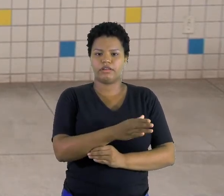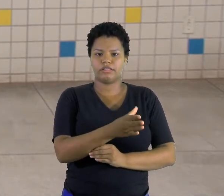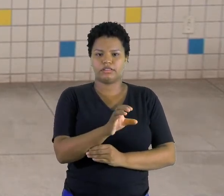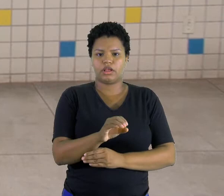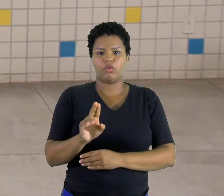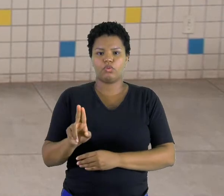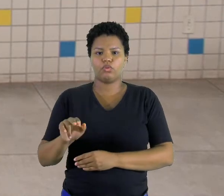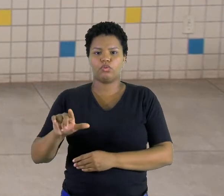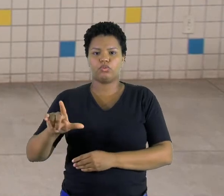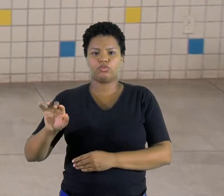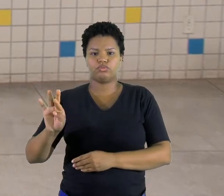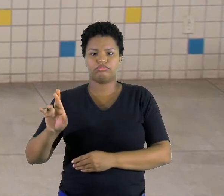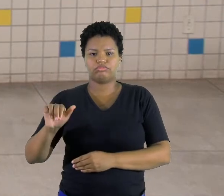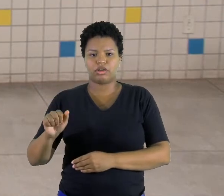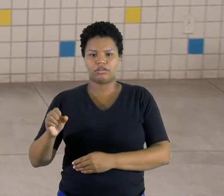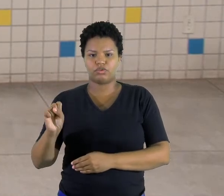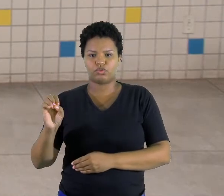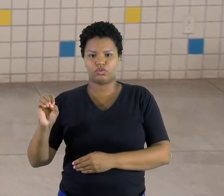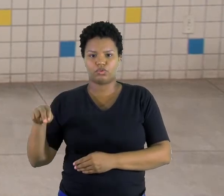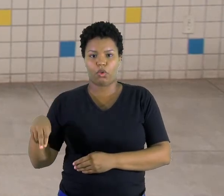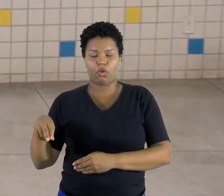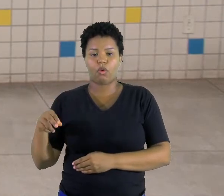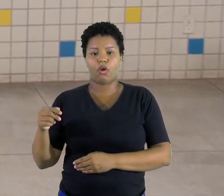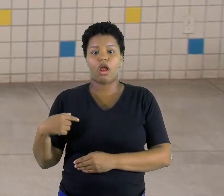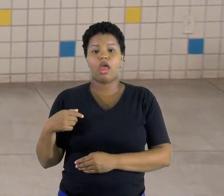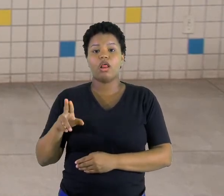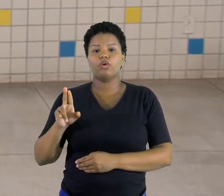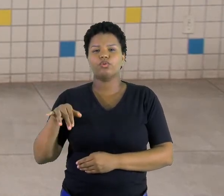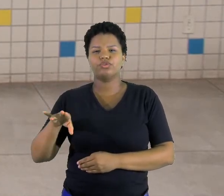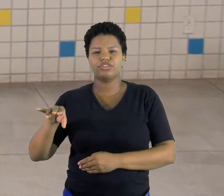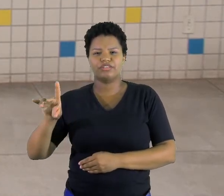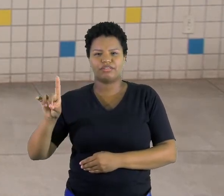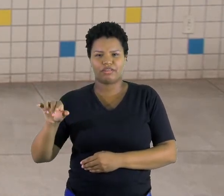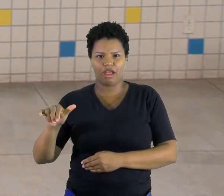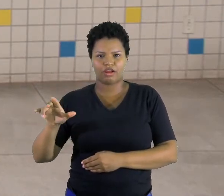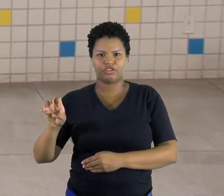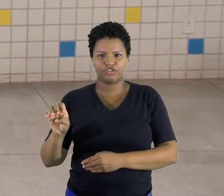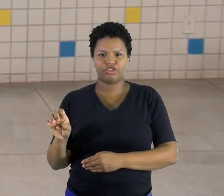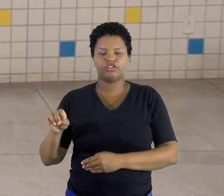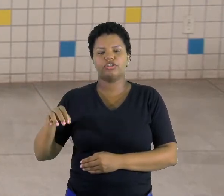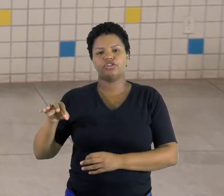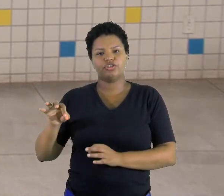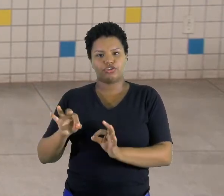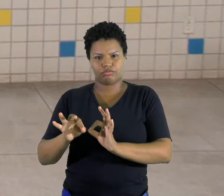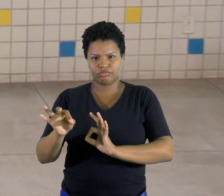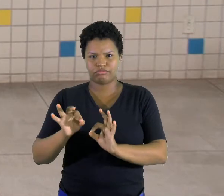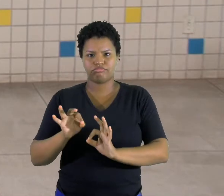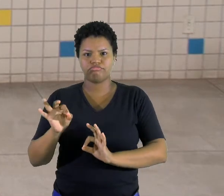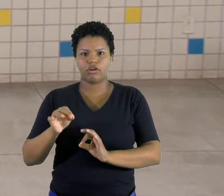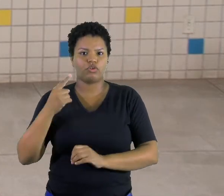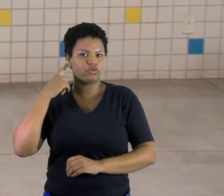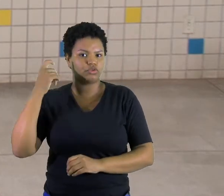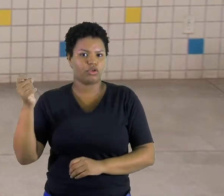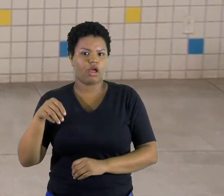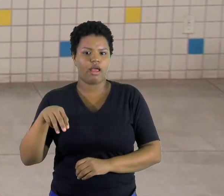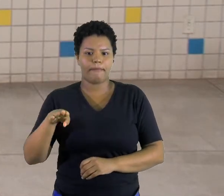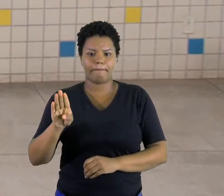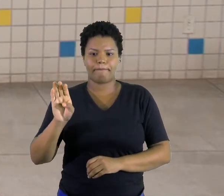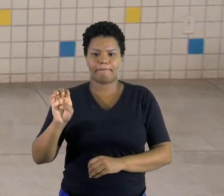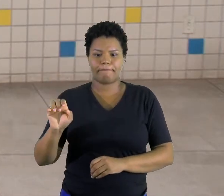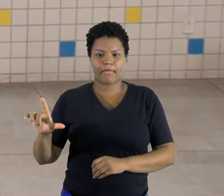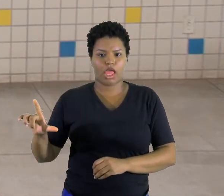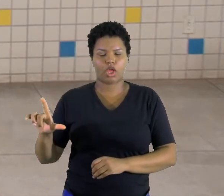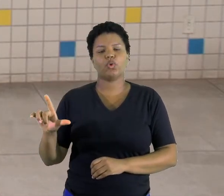de medida que vai medir o nível sonoro é chamado de Bel, tá? Sendo mais comum a